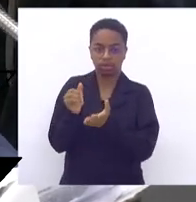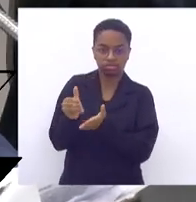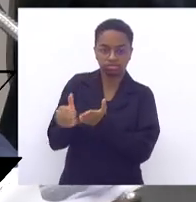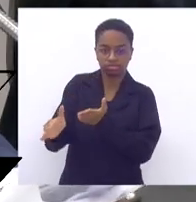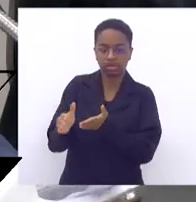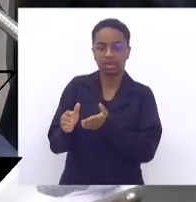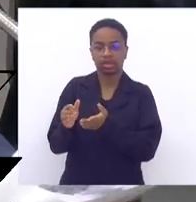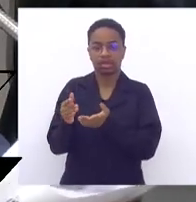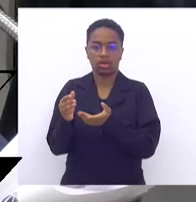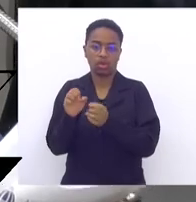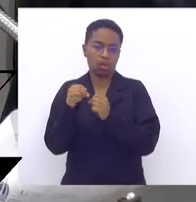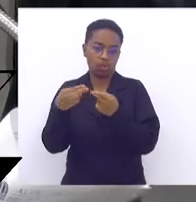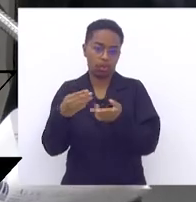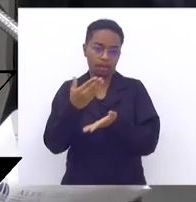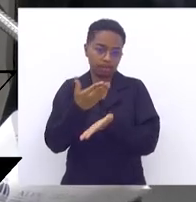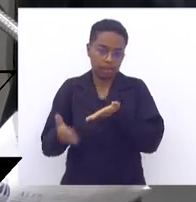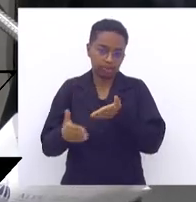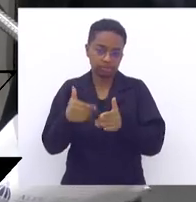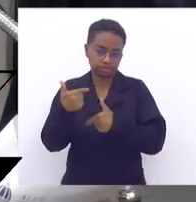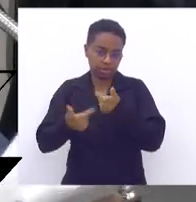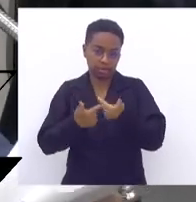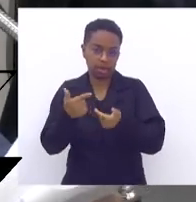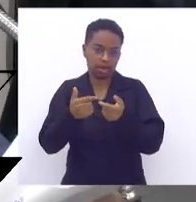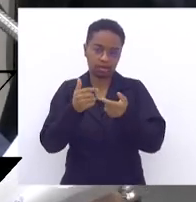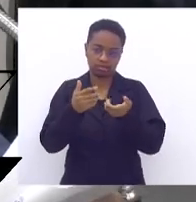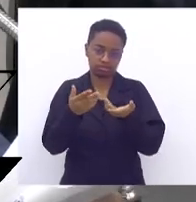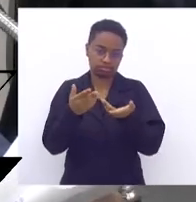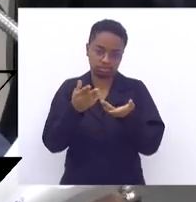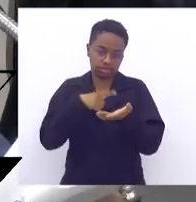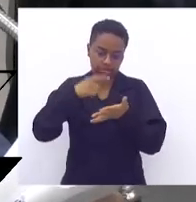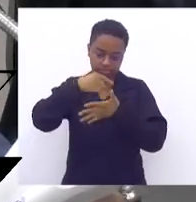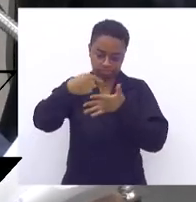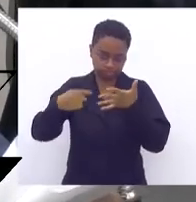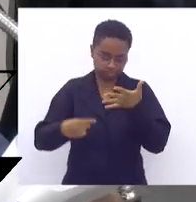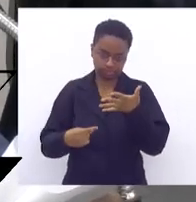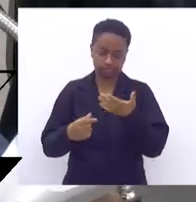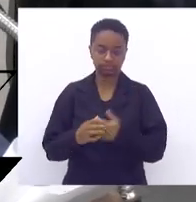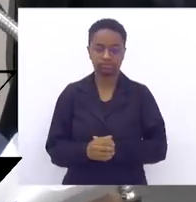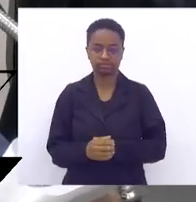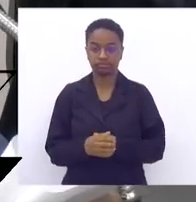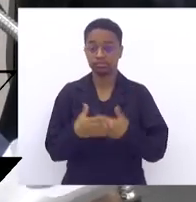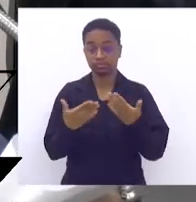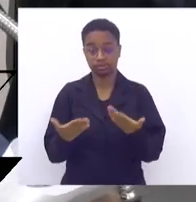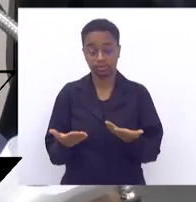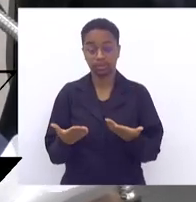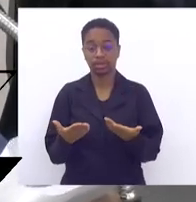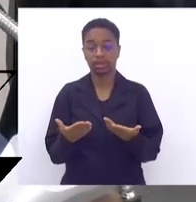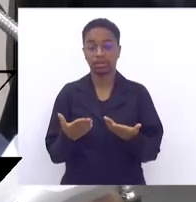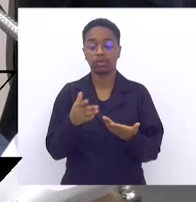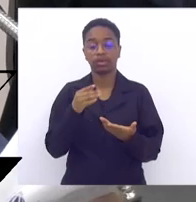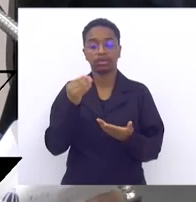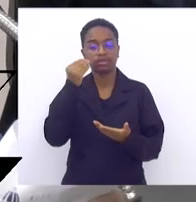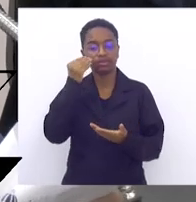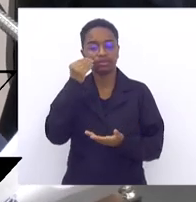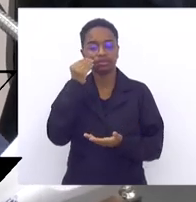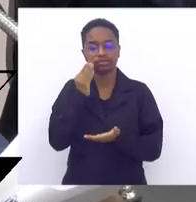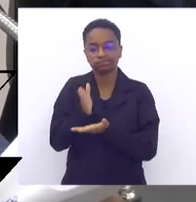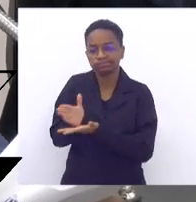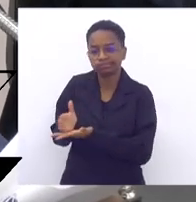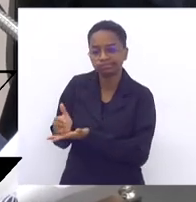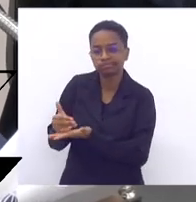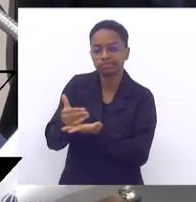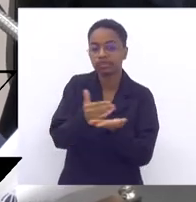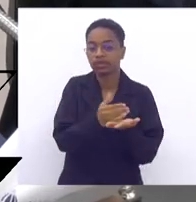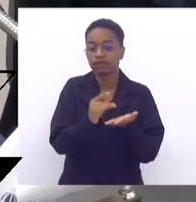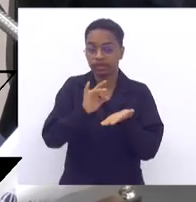ou perda da função, cargo público, emprego, delegação e por aí vai. Então, é nesse sentido, é para compilar, na verdade, o que